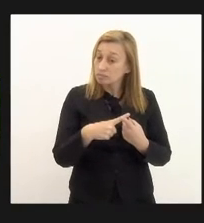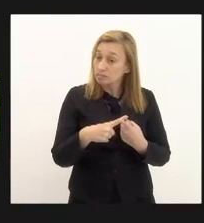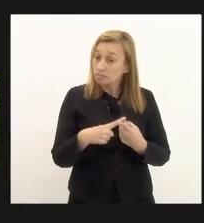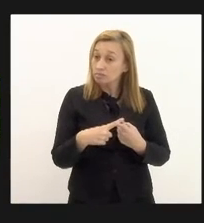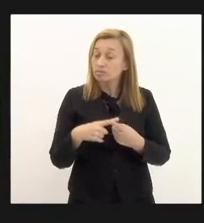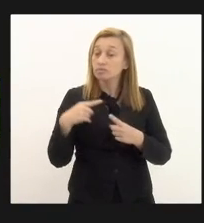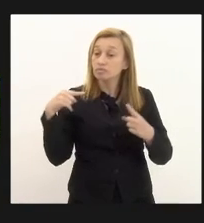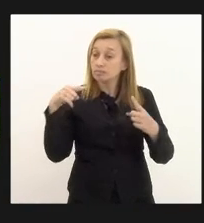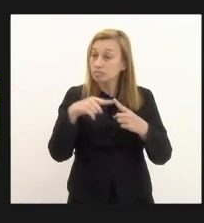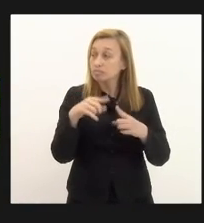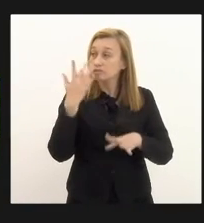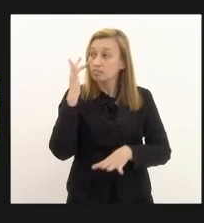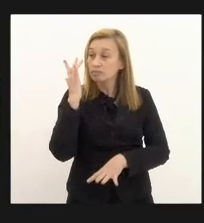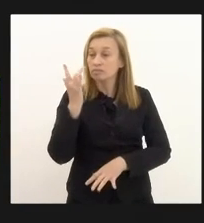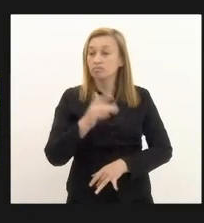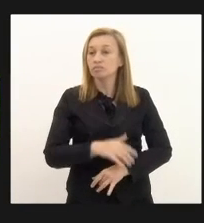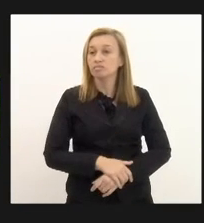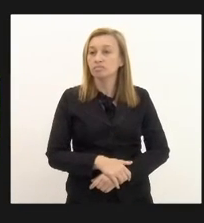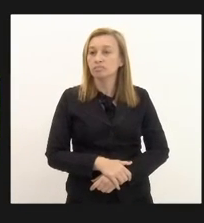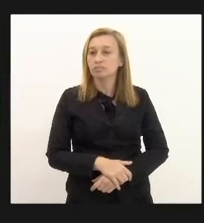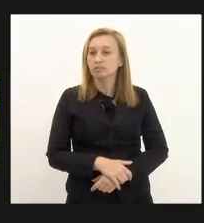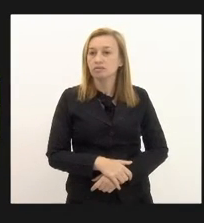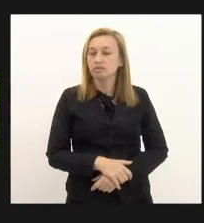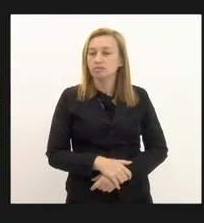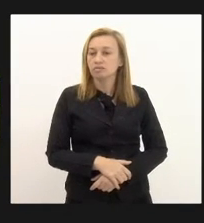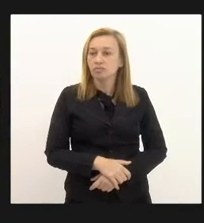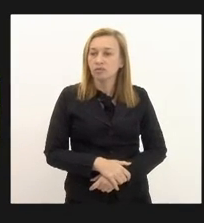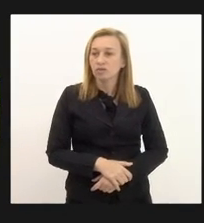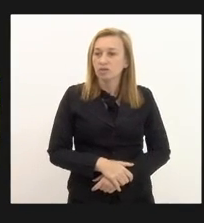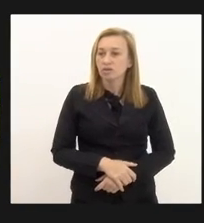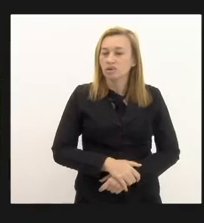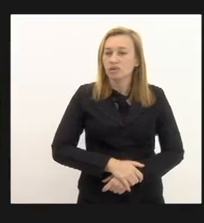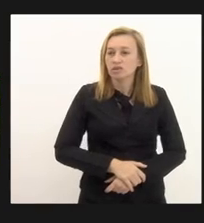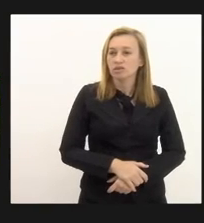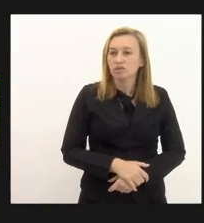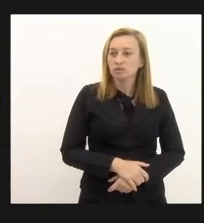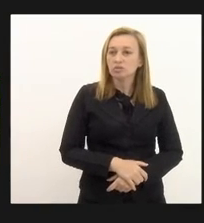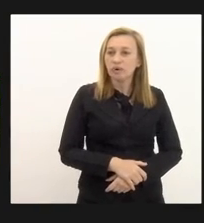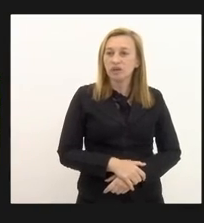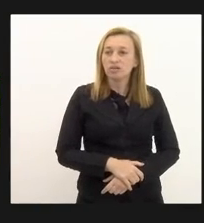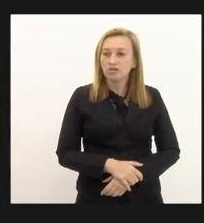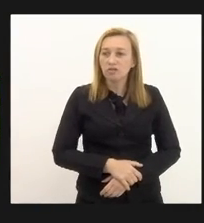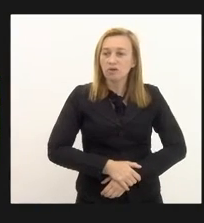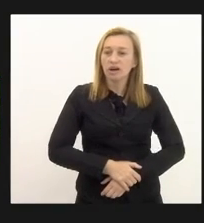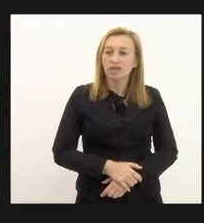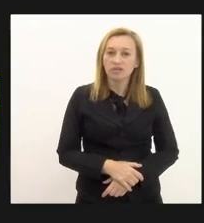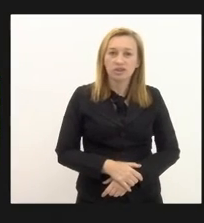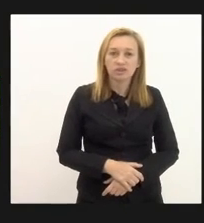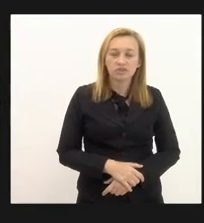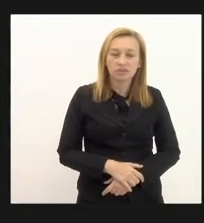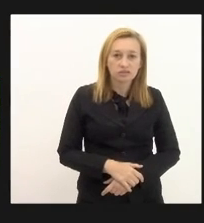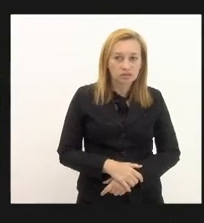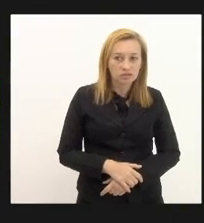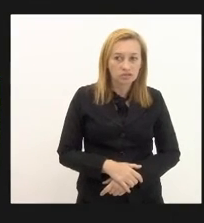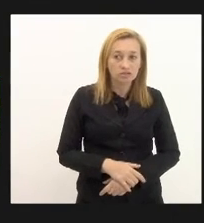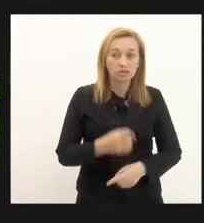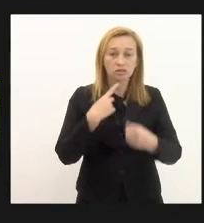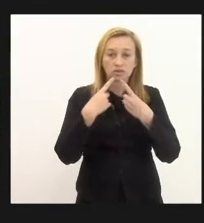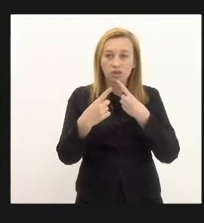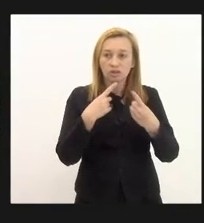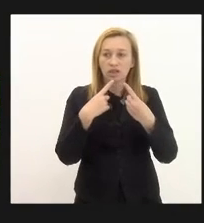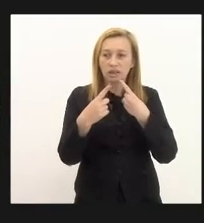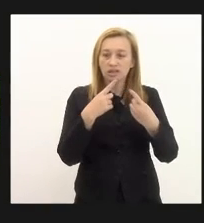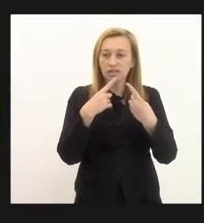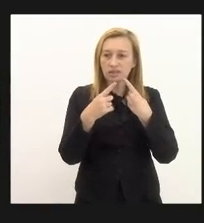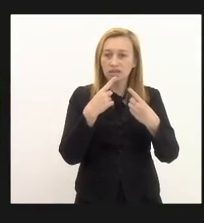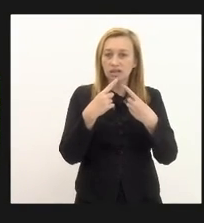objetiva né porque eu acho que essa esse debate aqui fazendo muito importante porque a gente passa discutindo